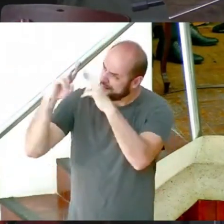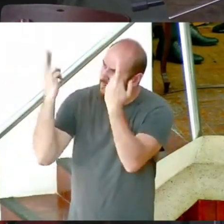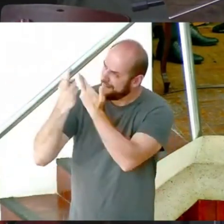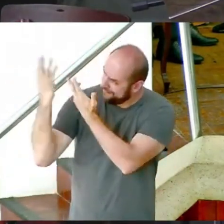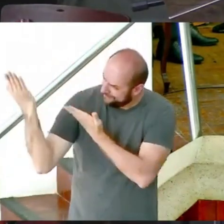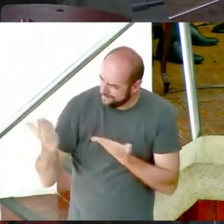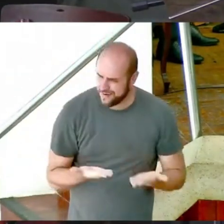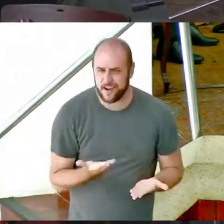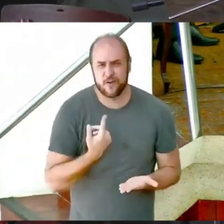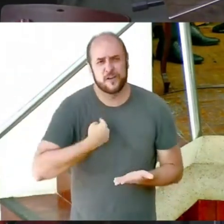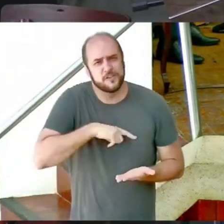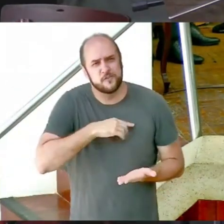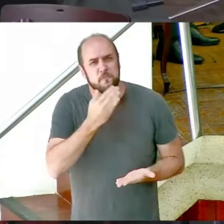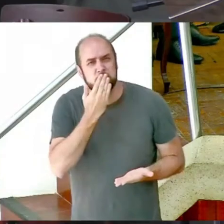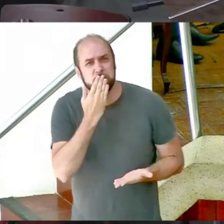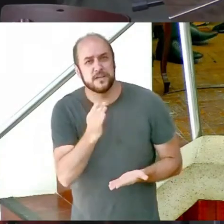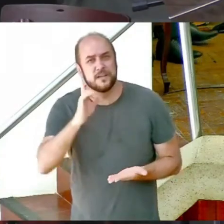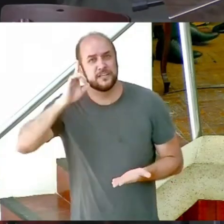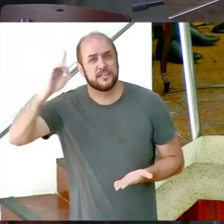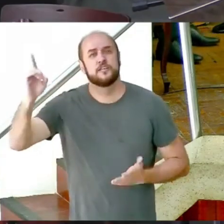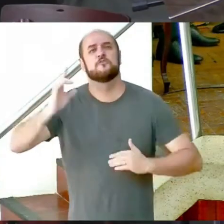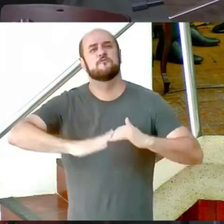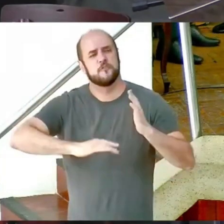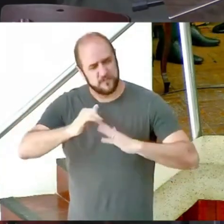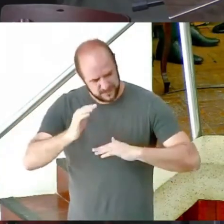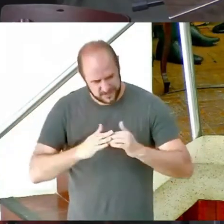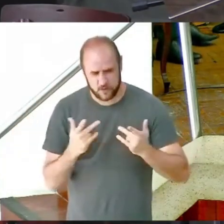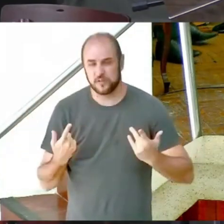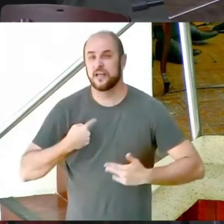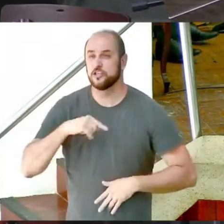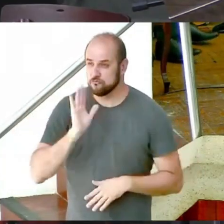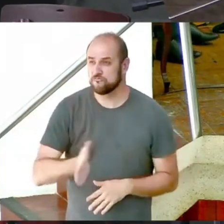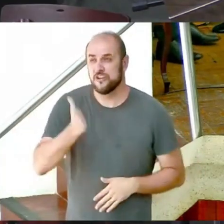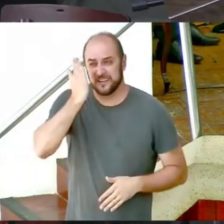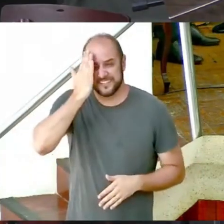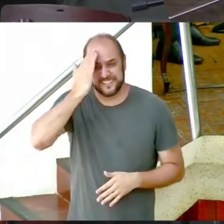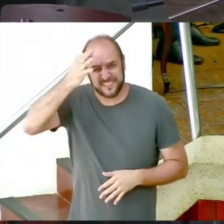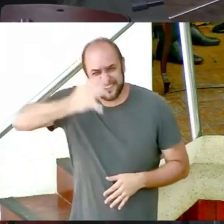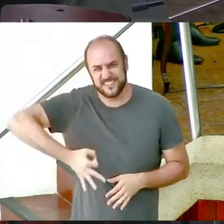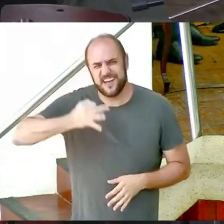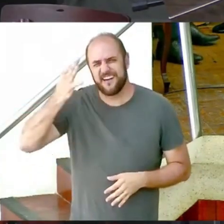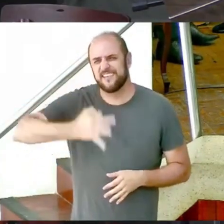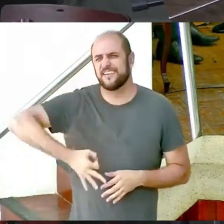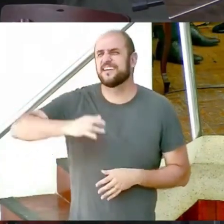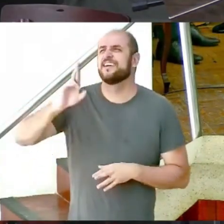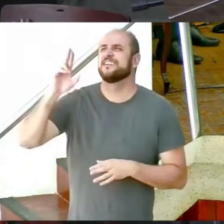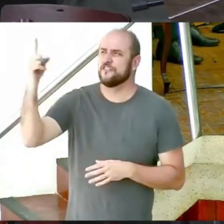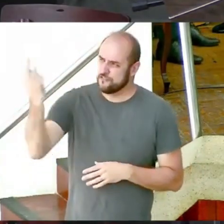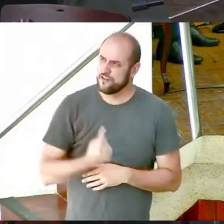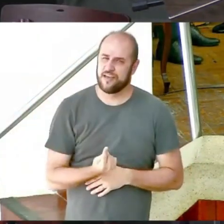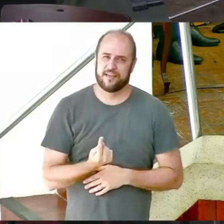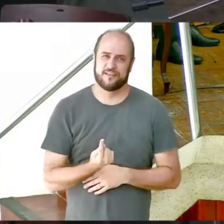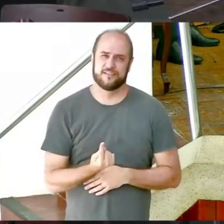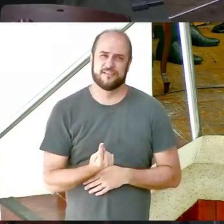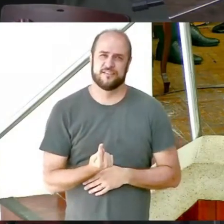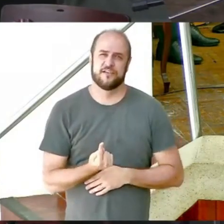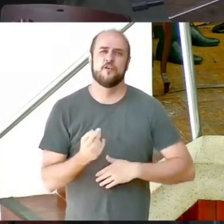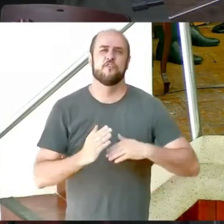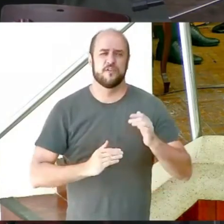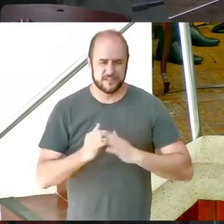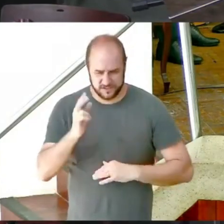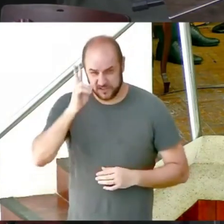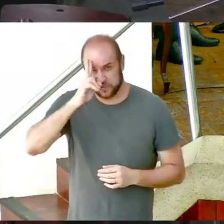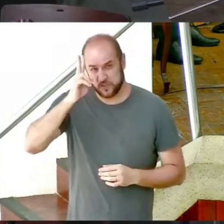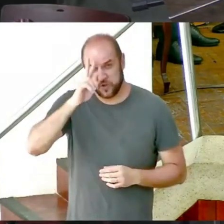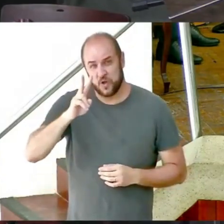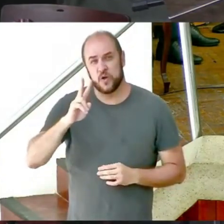fazer aquilo que temos certeza que Ele fará, trazer à consumação final a história da